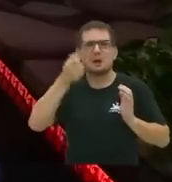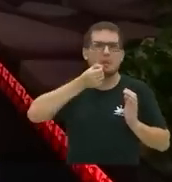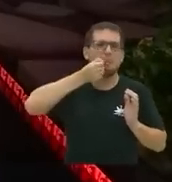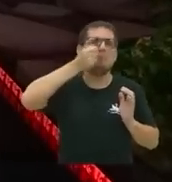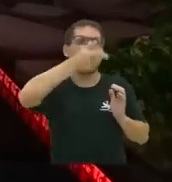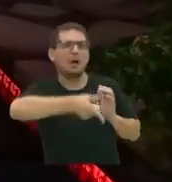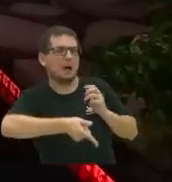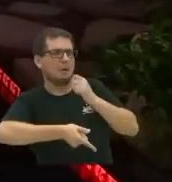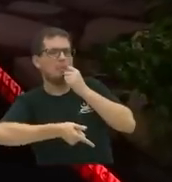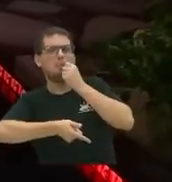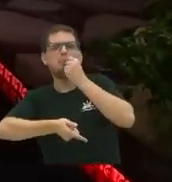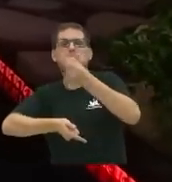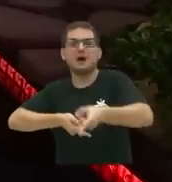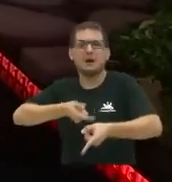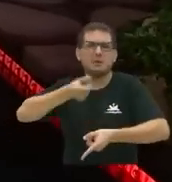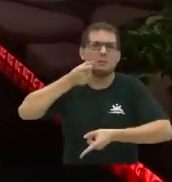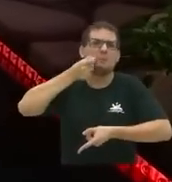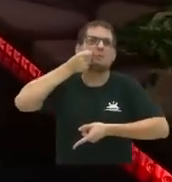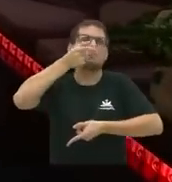desprezo e